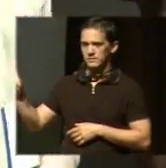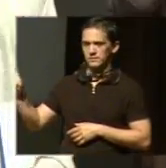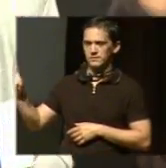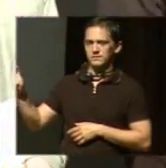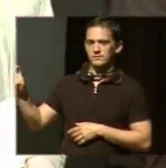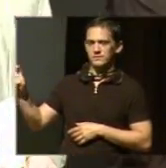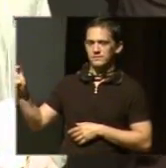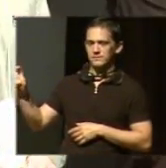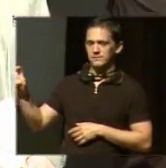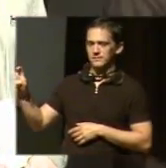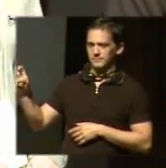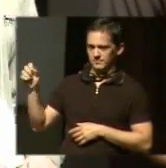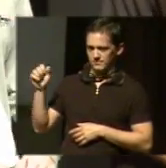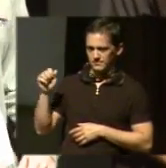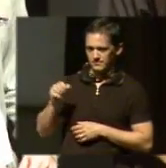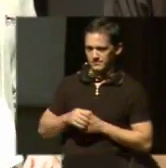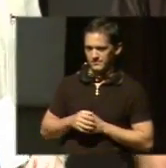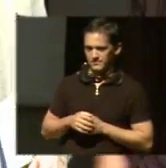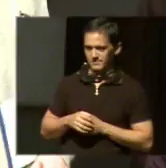Quinze aninhos.